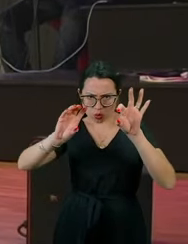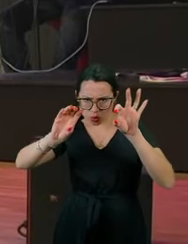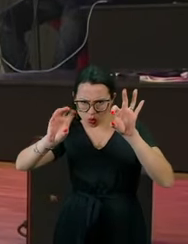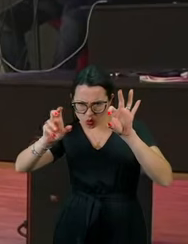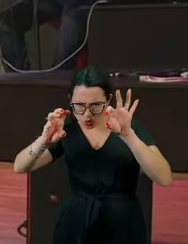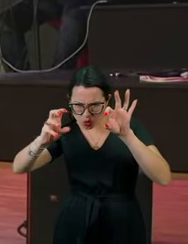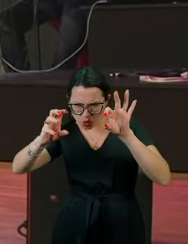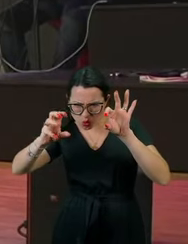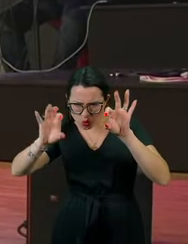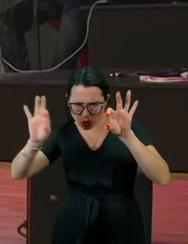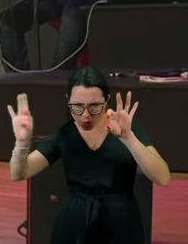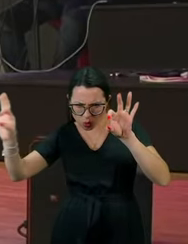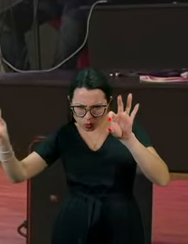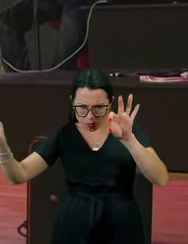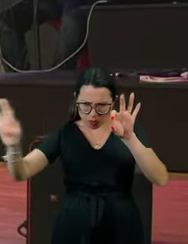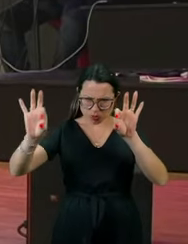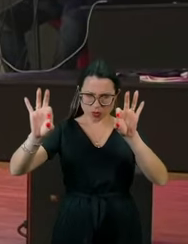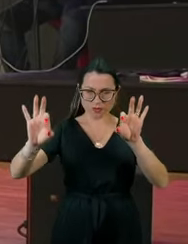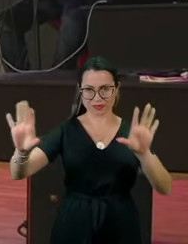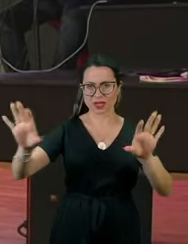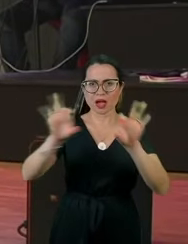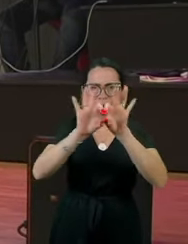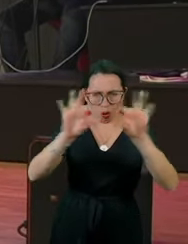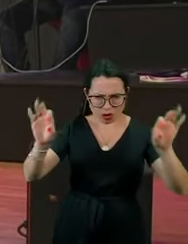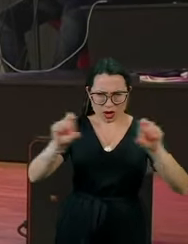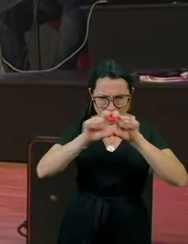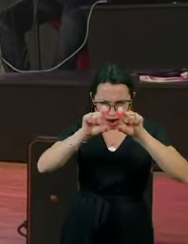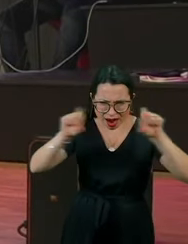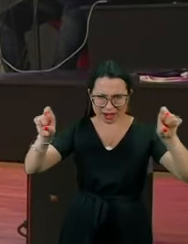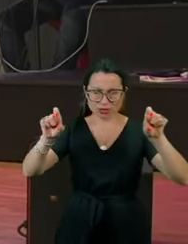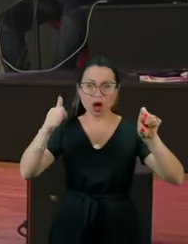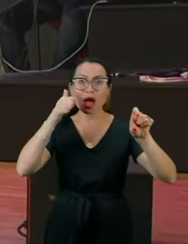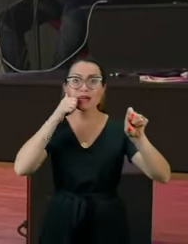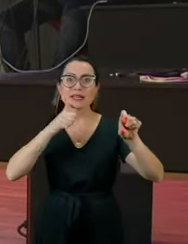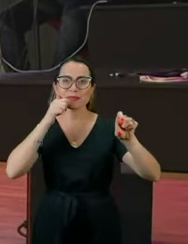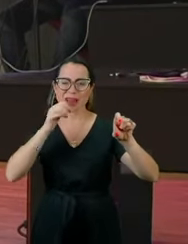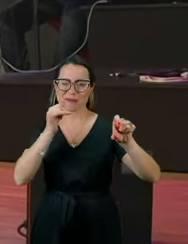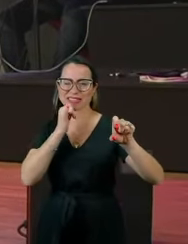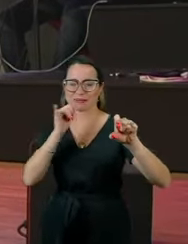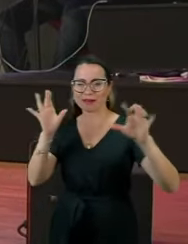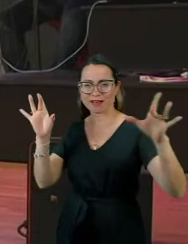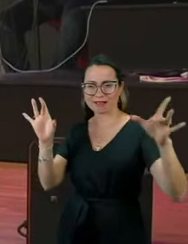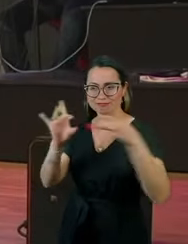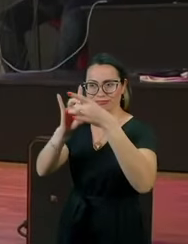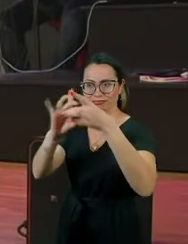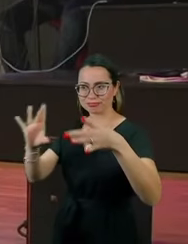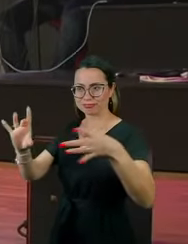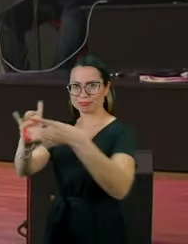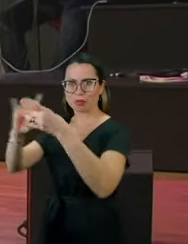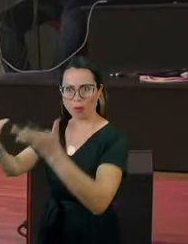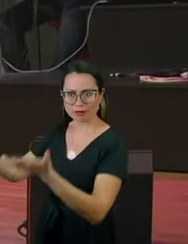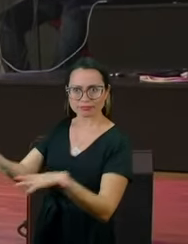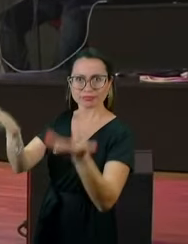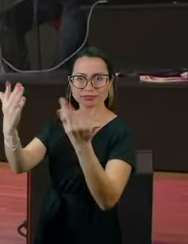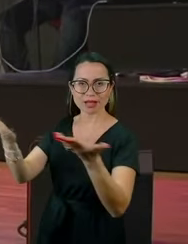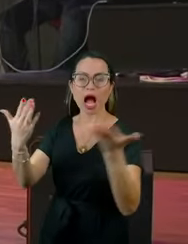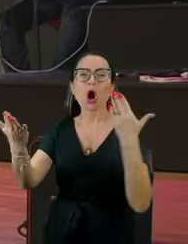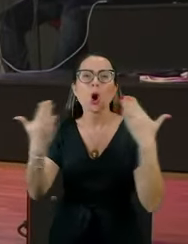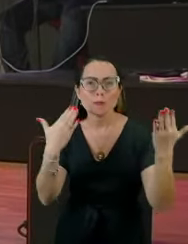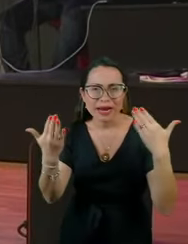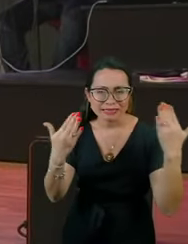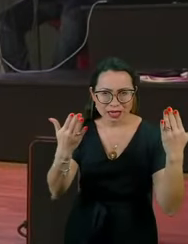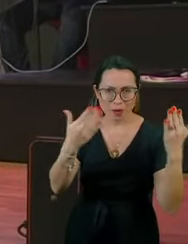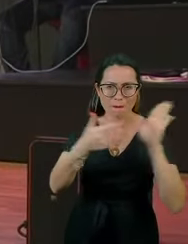isso aqui é um cano. E as mulheres conectoras, elas têm um propósito específico. Eu amo essas mulheres. Amo estar ao lado